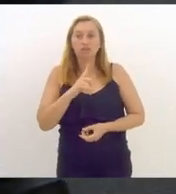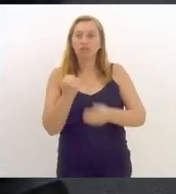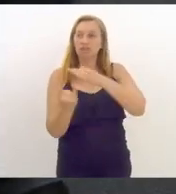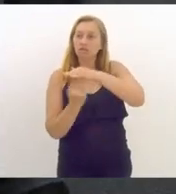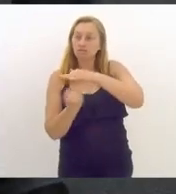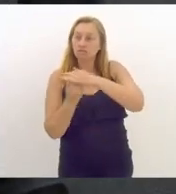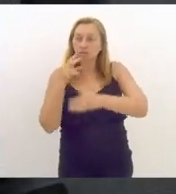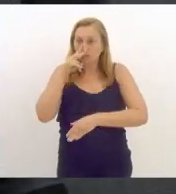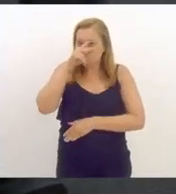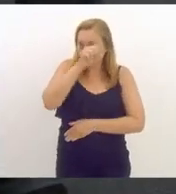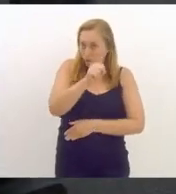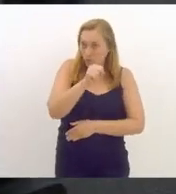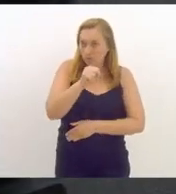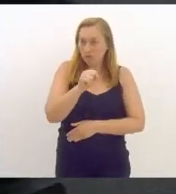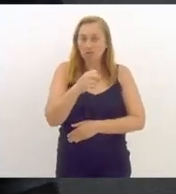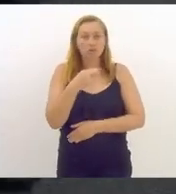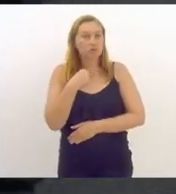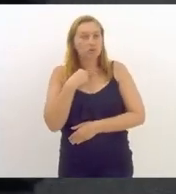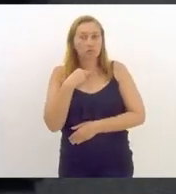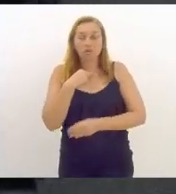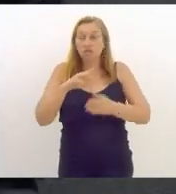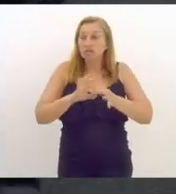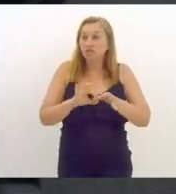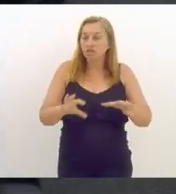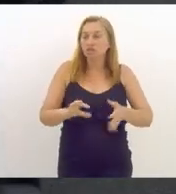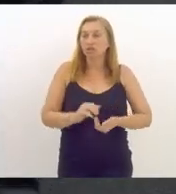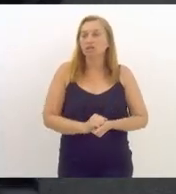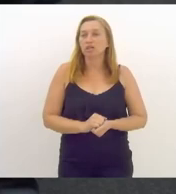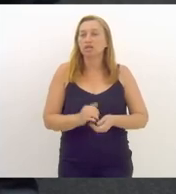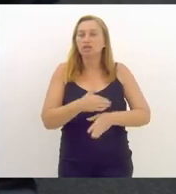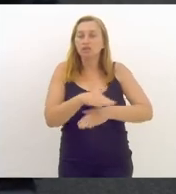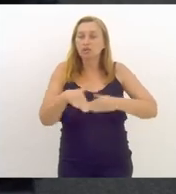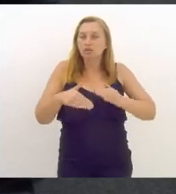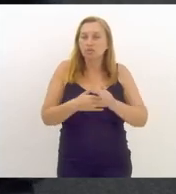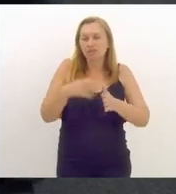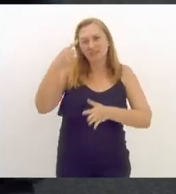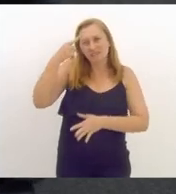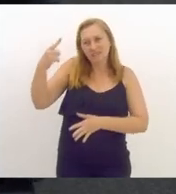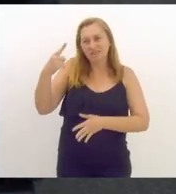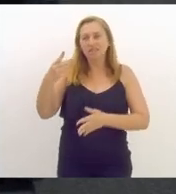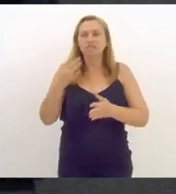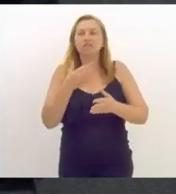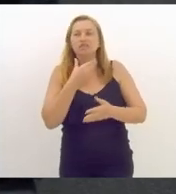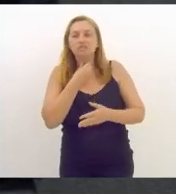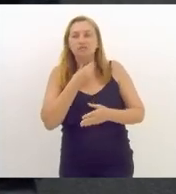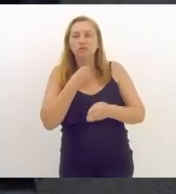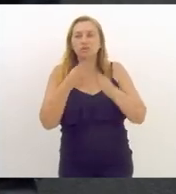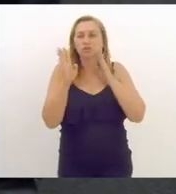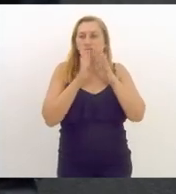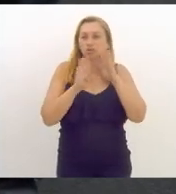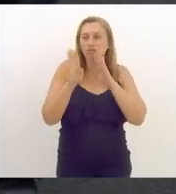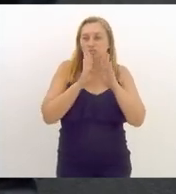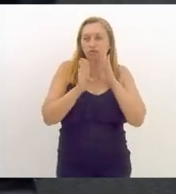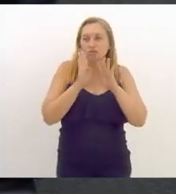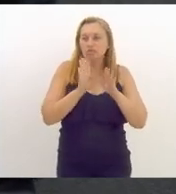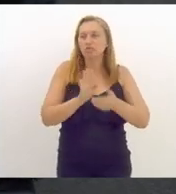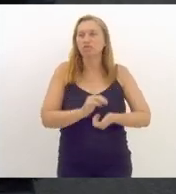instituições fortes não podemos deixar que toda uma lógica de fake News de